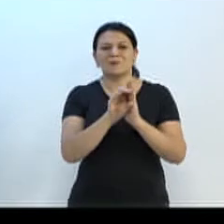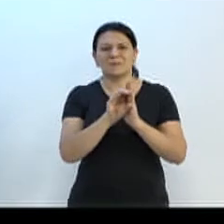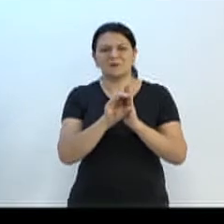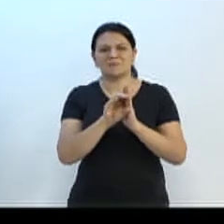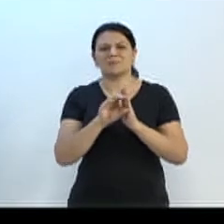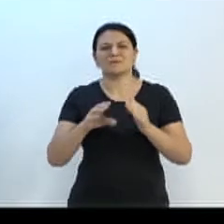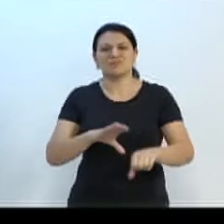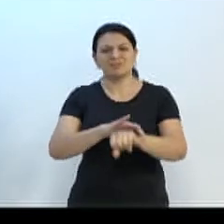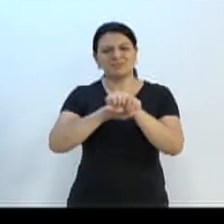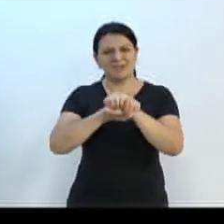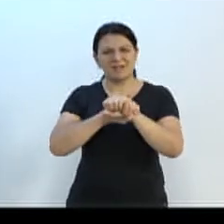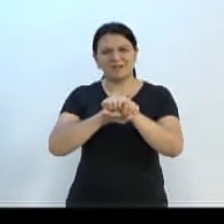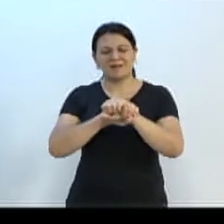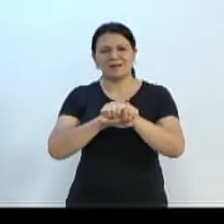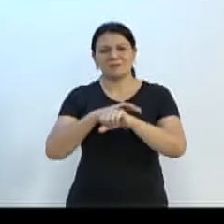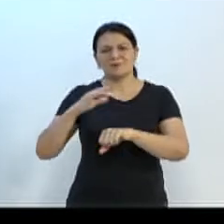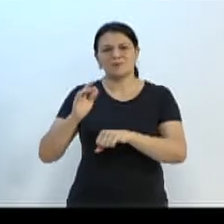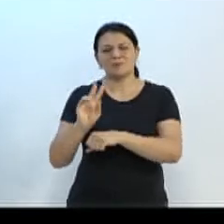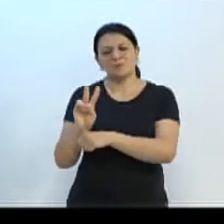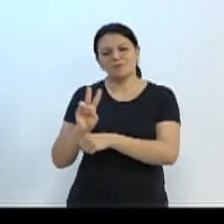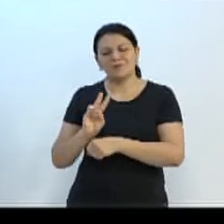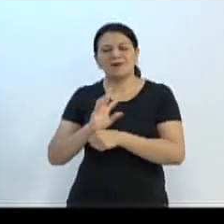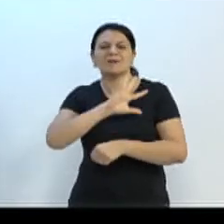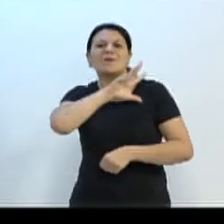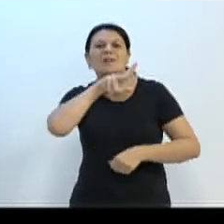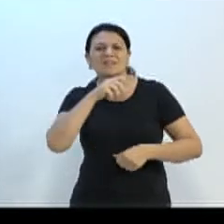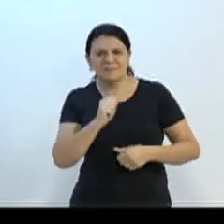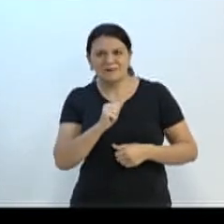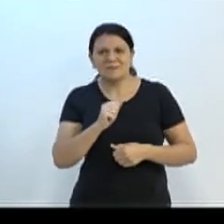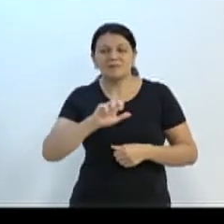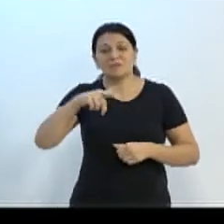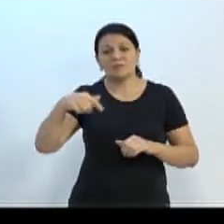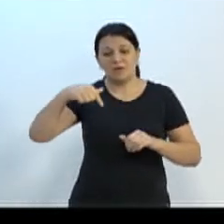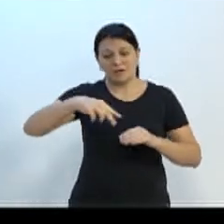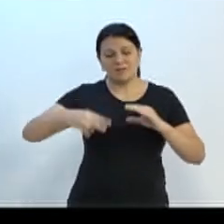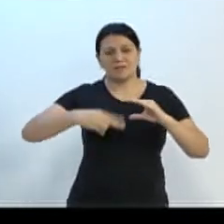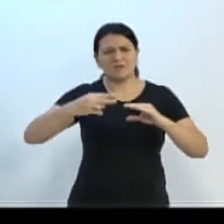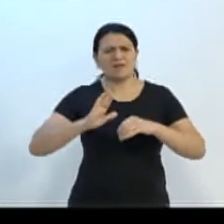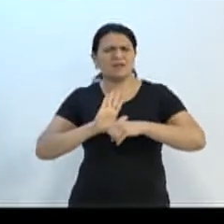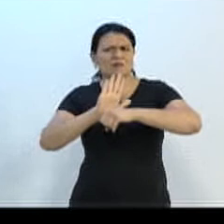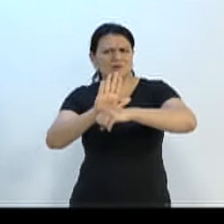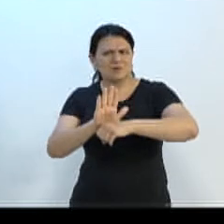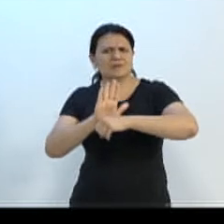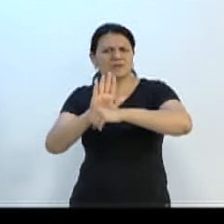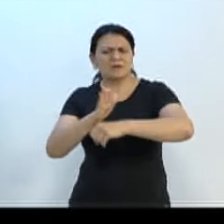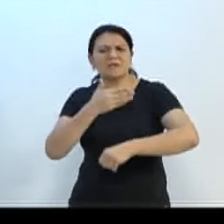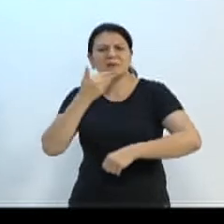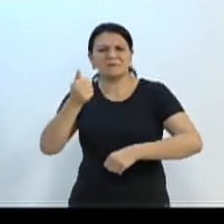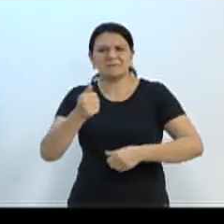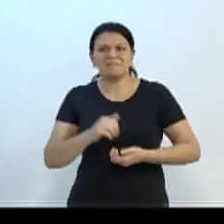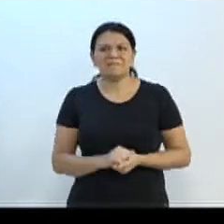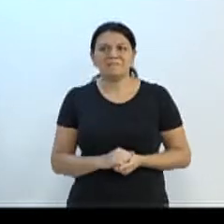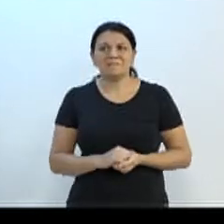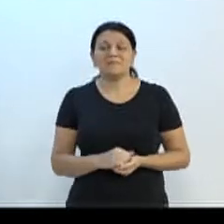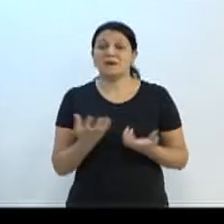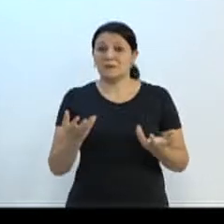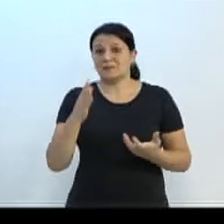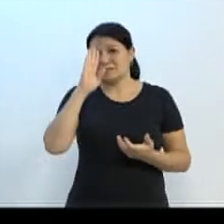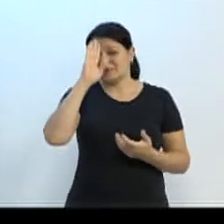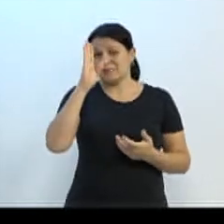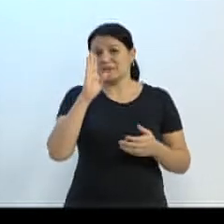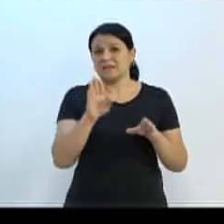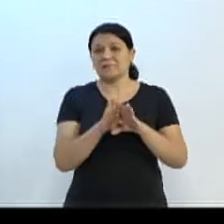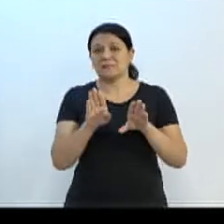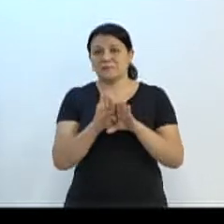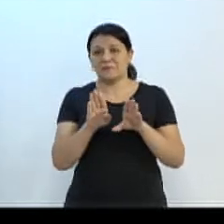do Código de Proteção de Bem-Estar Animal, que depois, inclusive, chegando nessa casa, nós ajudamos com algumas contribuições e melhorias. Quero fazer um destaque, gosto de reconhecer o